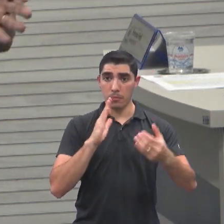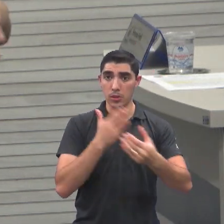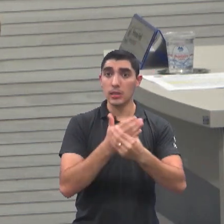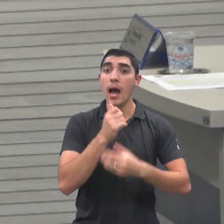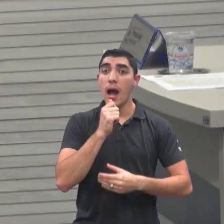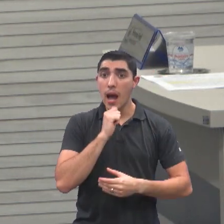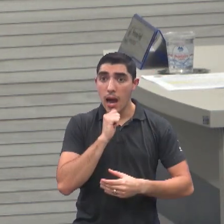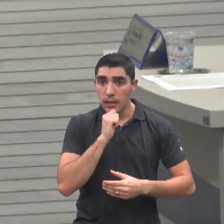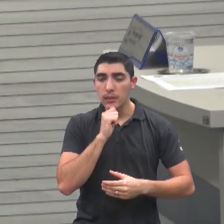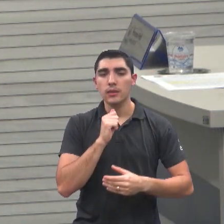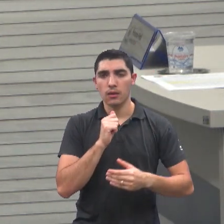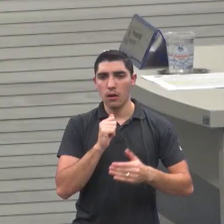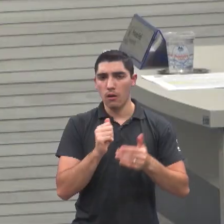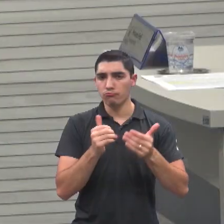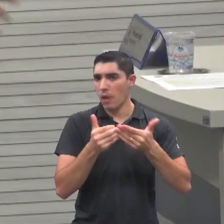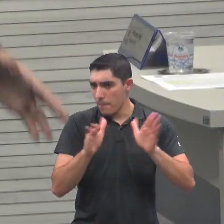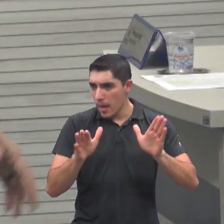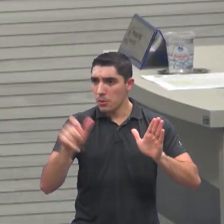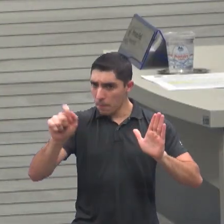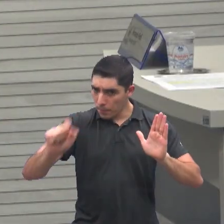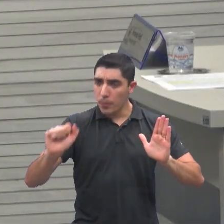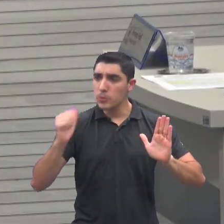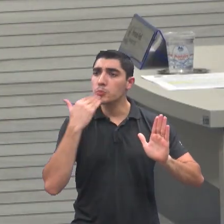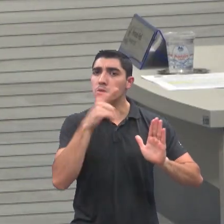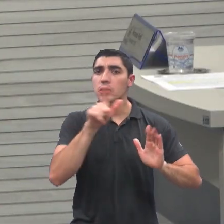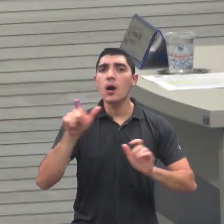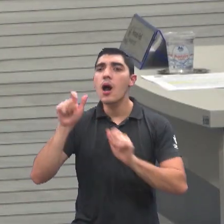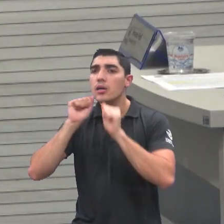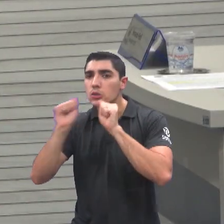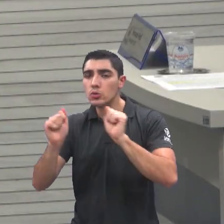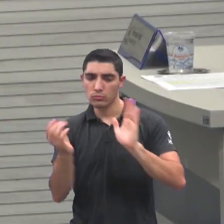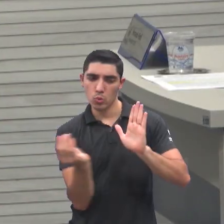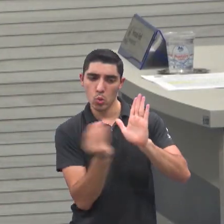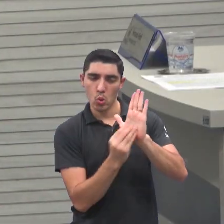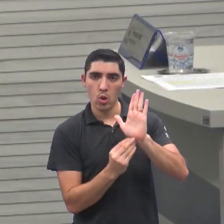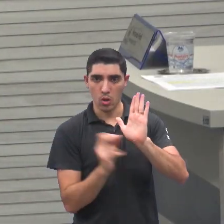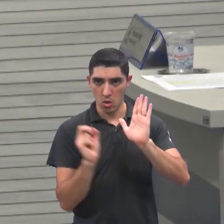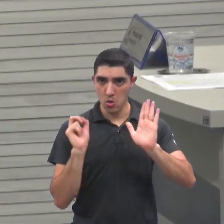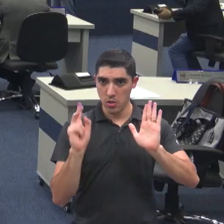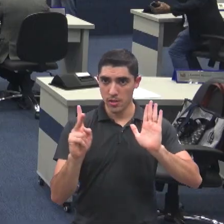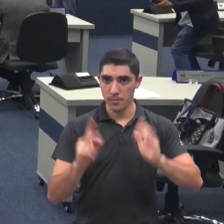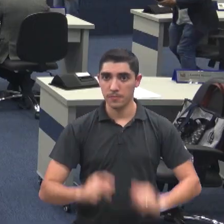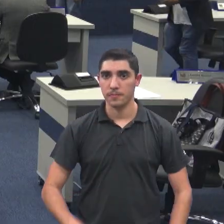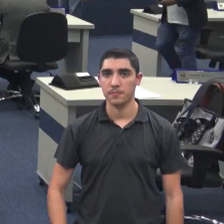pedir para a assessoria, já vai lá rapidinho para a gente votar em seguida, tá bom?